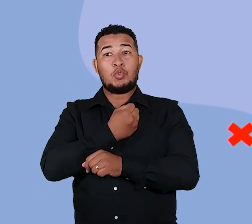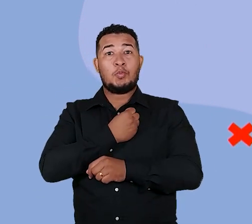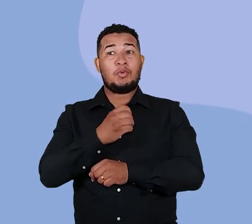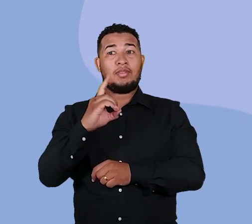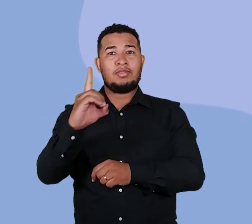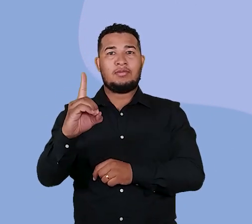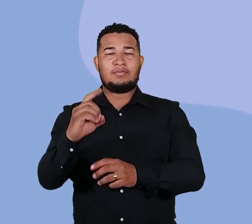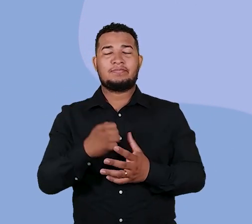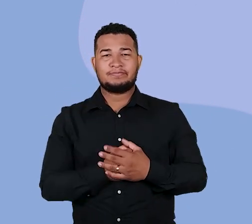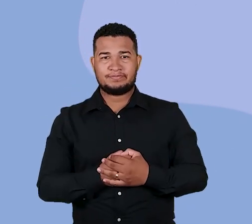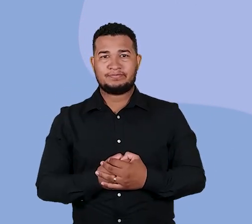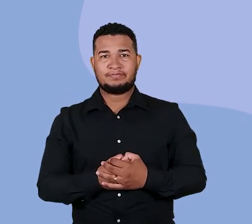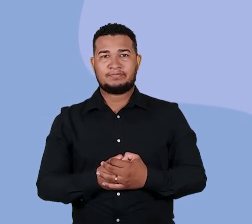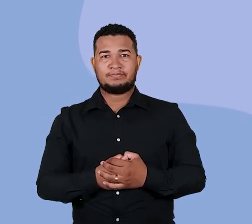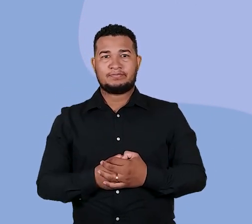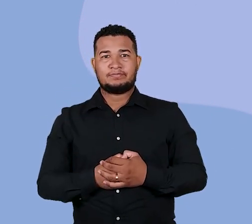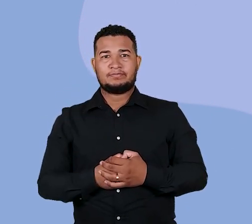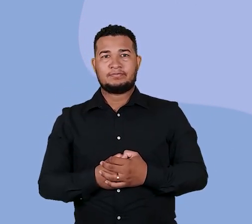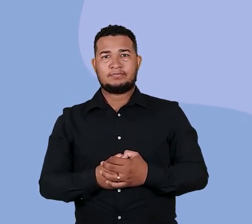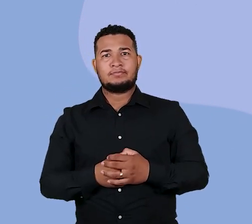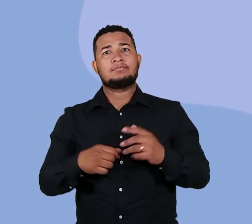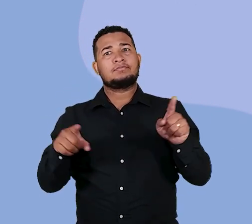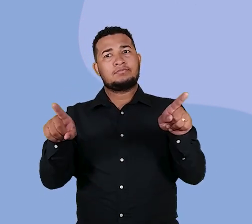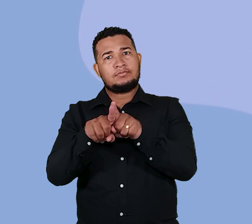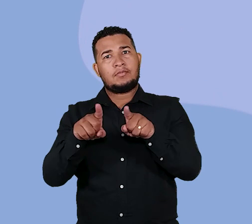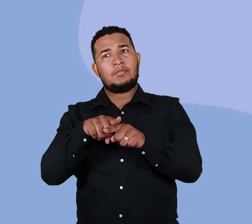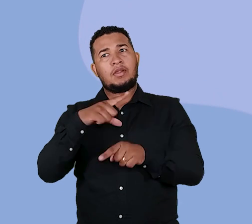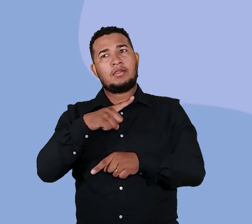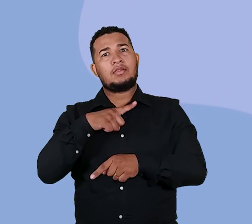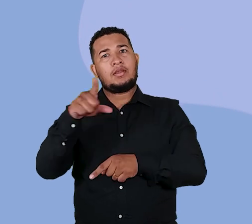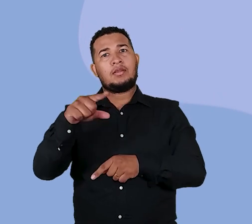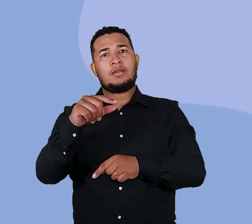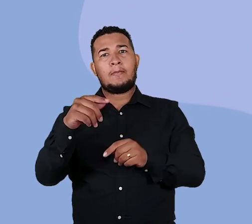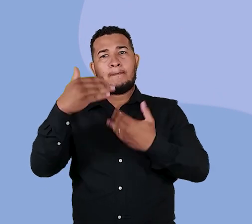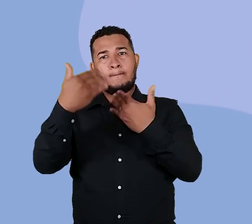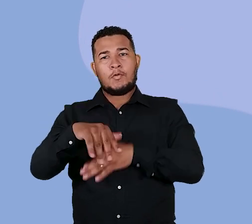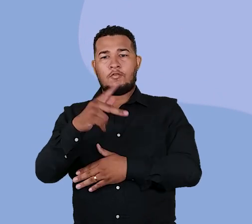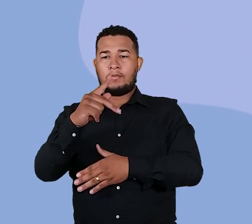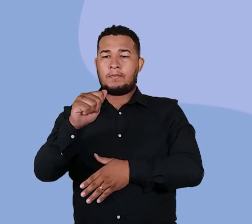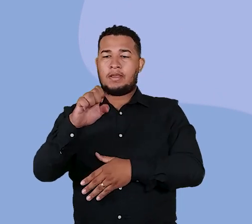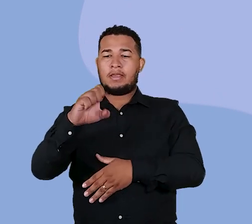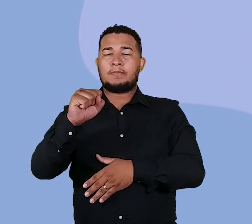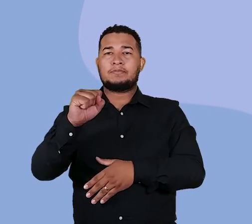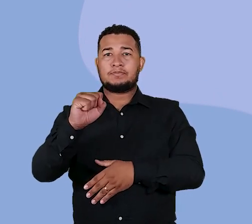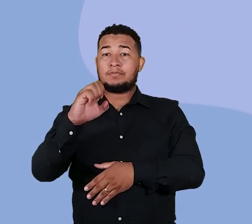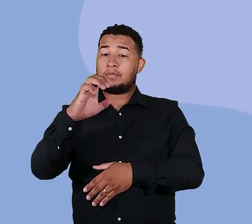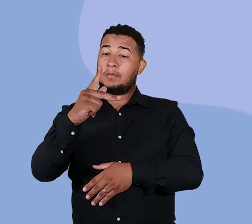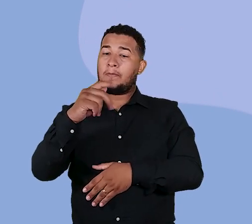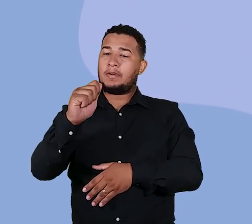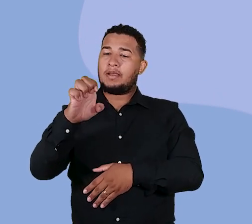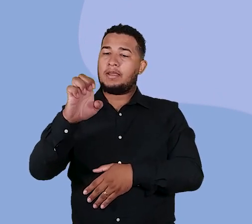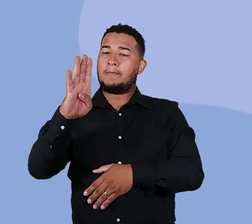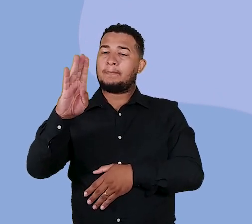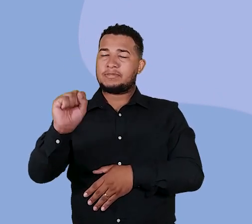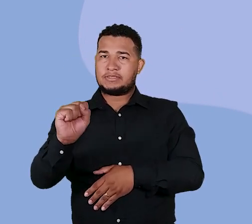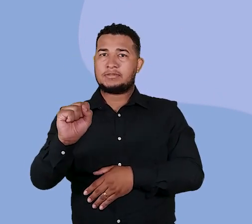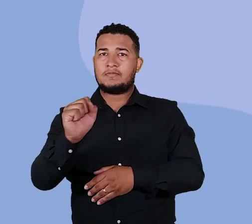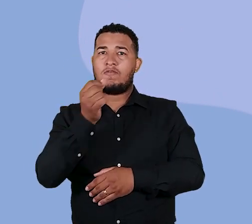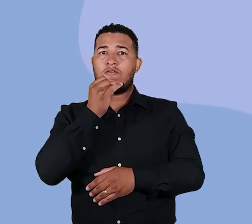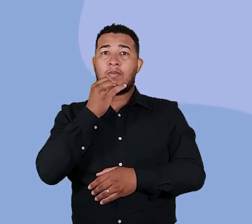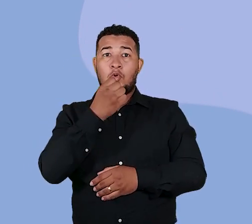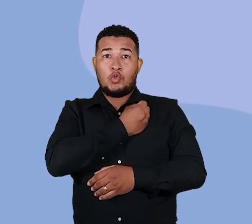Opção D. Também caiu aí no Pibes Tree, olha. Um número é composto por